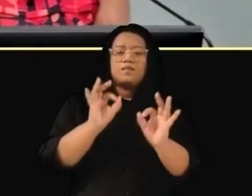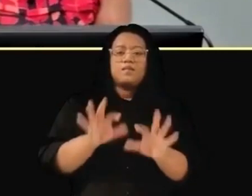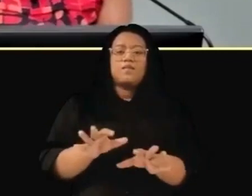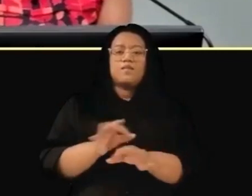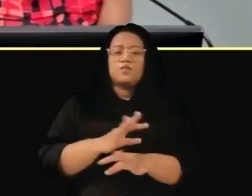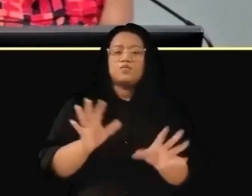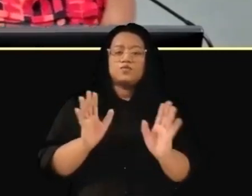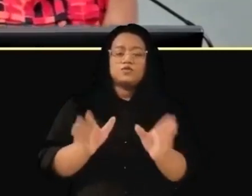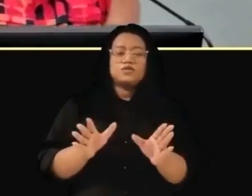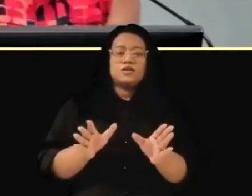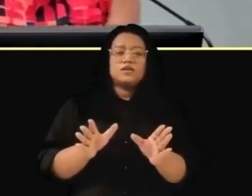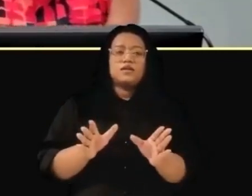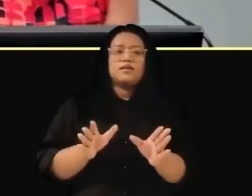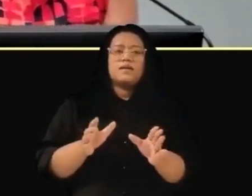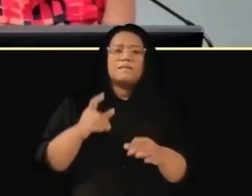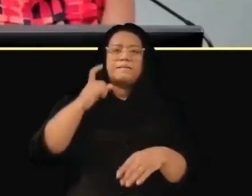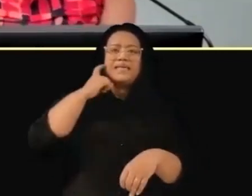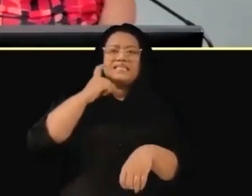tempo. Sim,